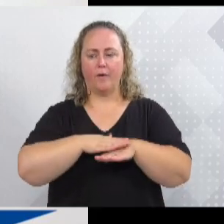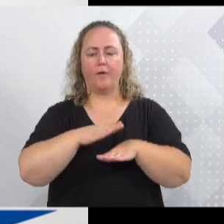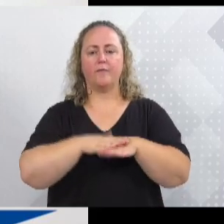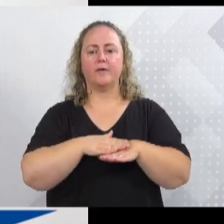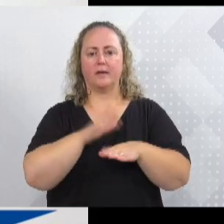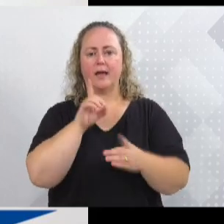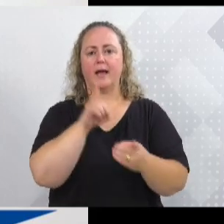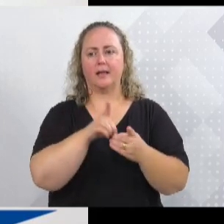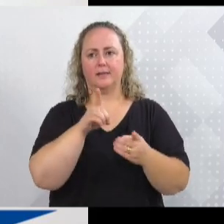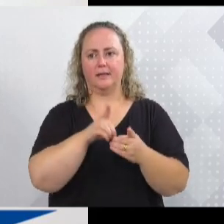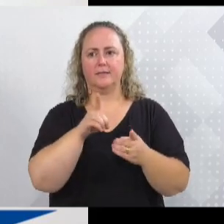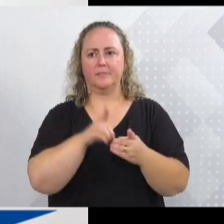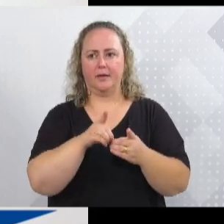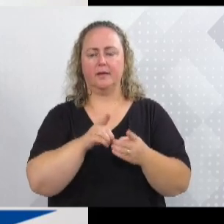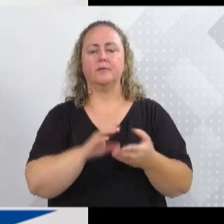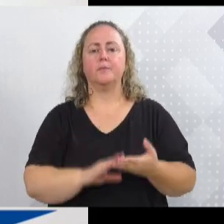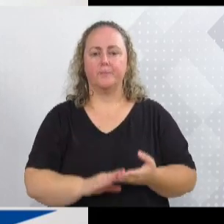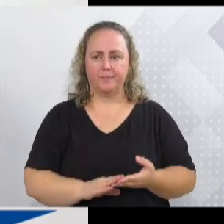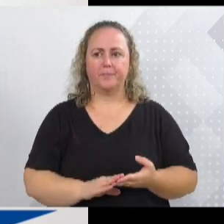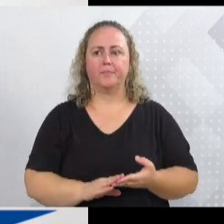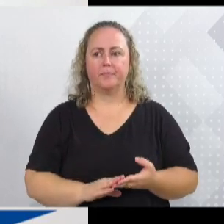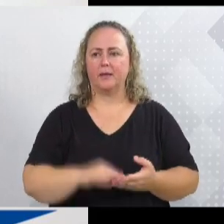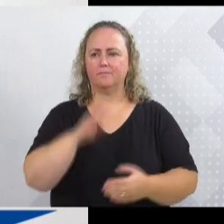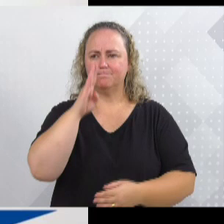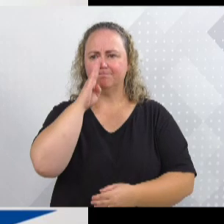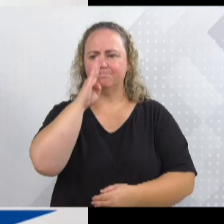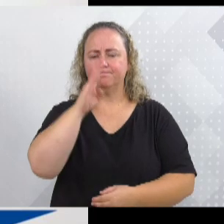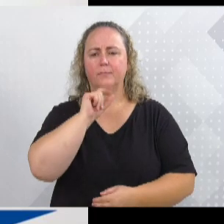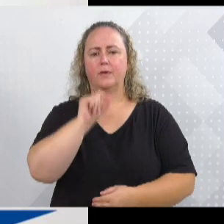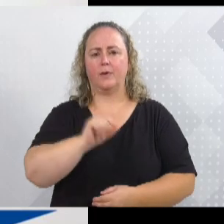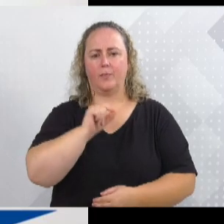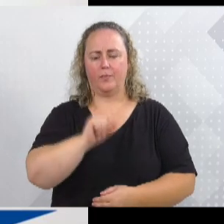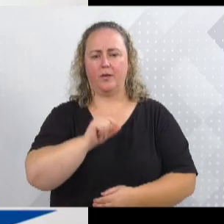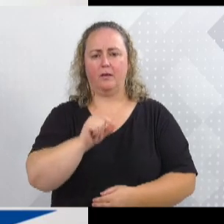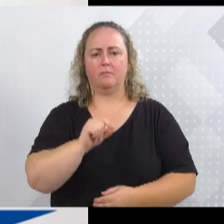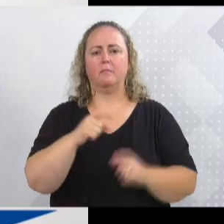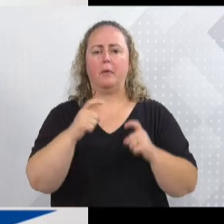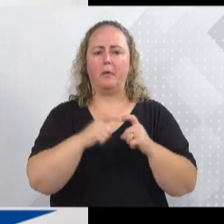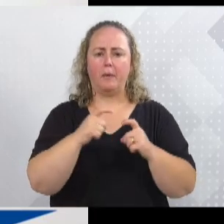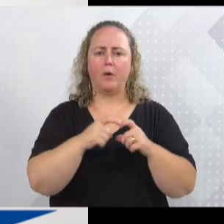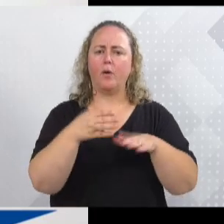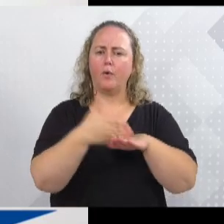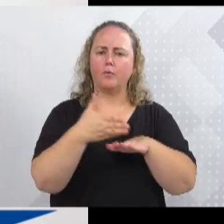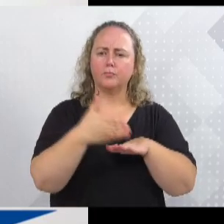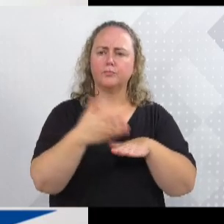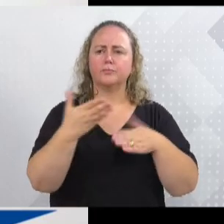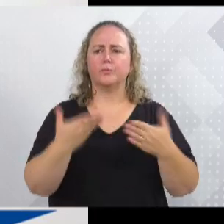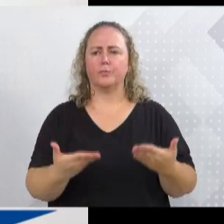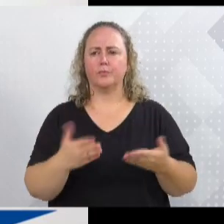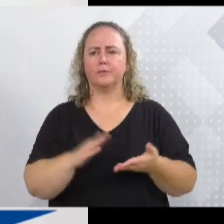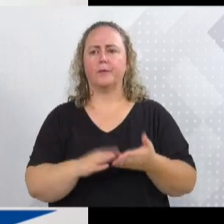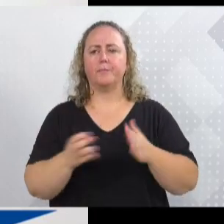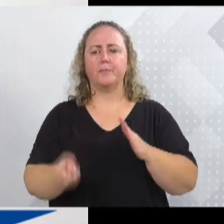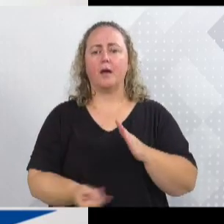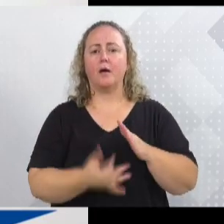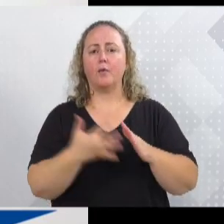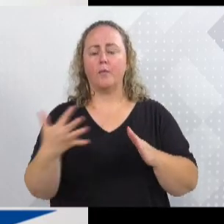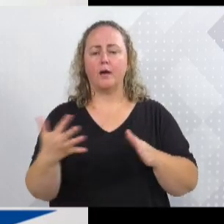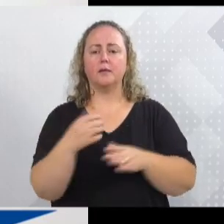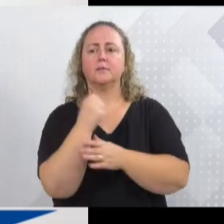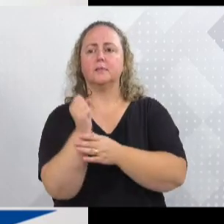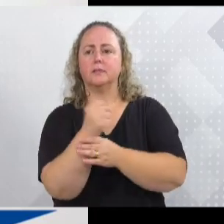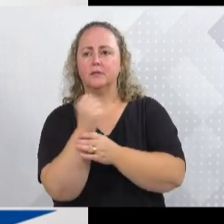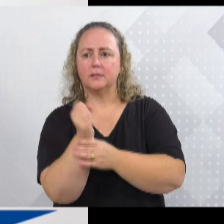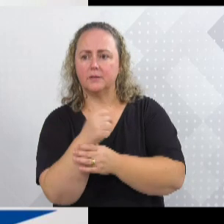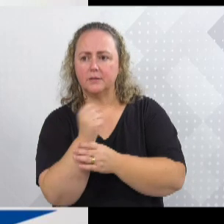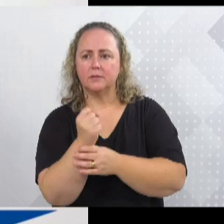atendimentos, e deles, então, eu ressaltei aqui principalmente o número de consultas, o número de sessões de